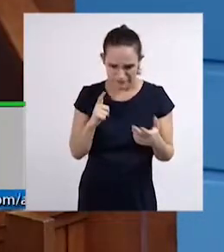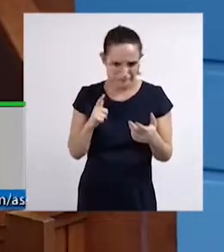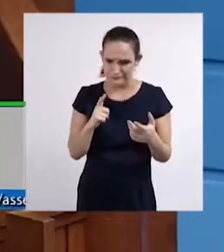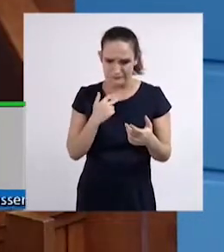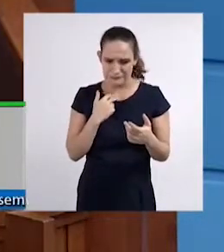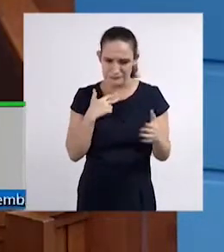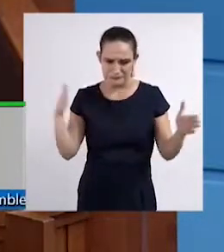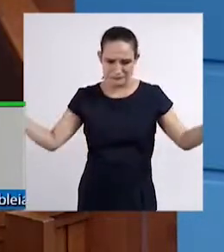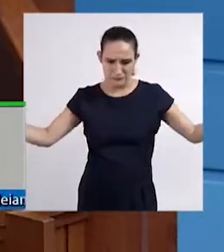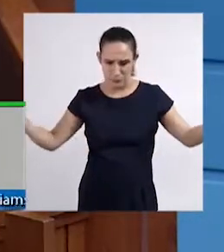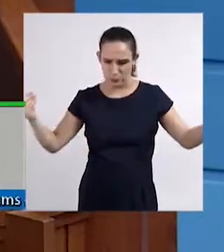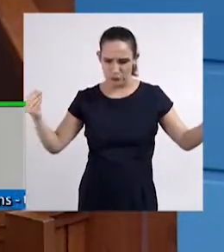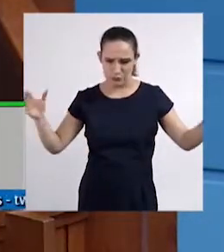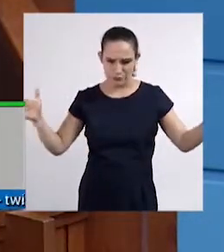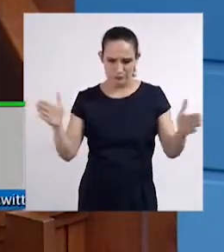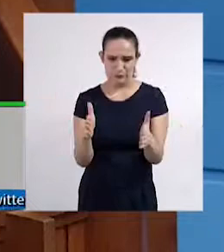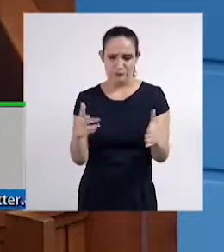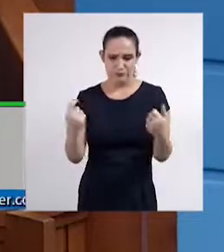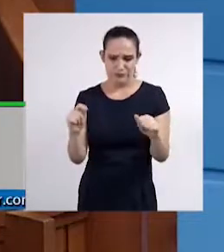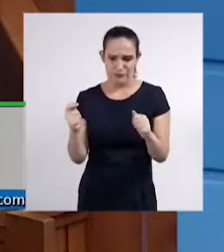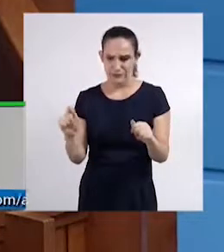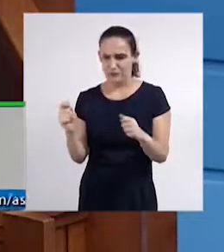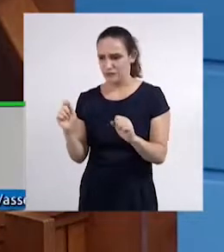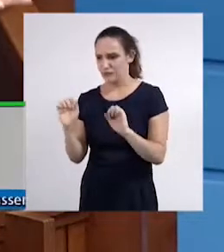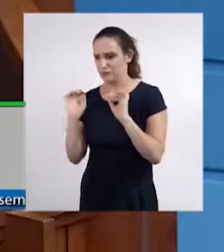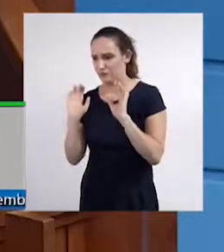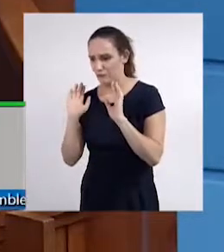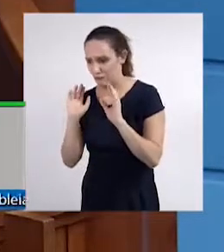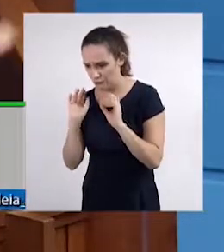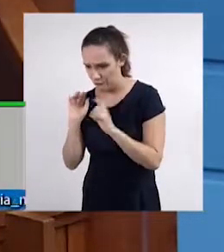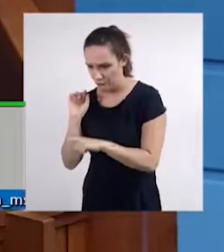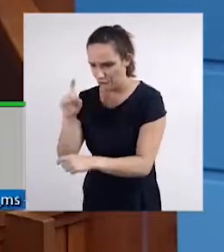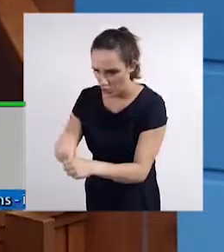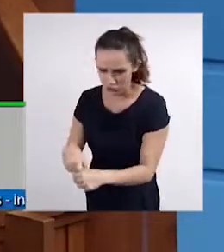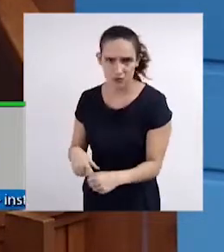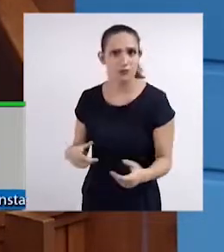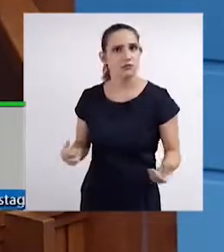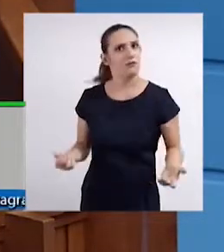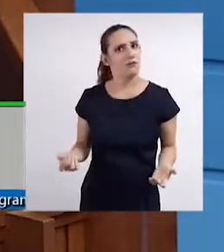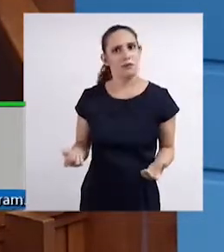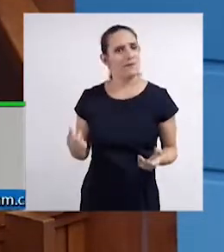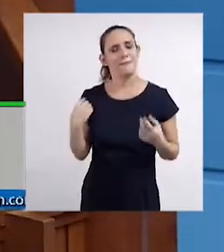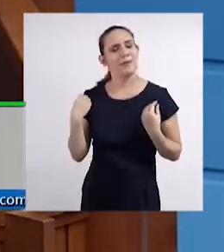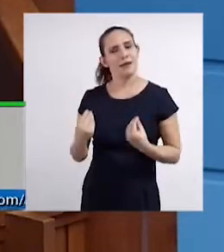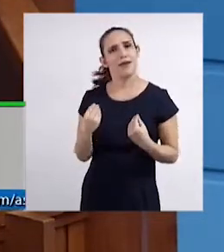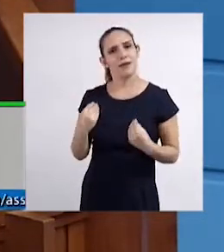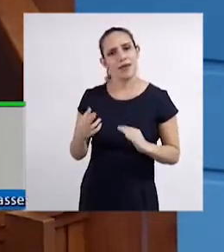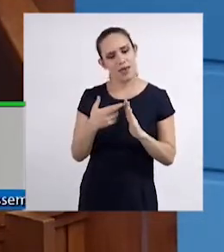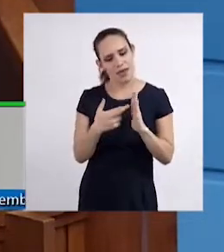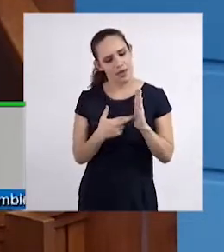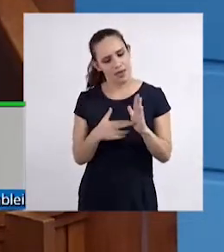encontrou essa ideia de querer delimitar o tamanho do peixe a maior também. Não sei.